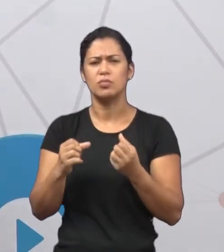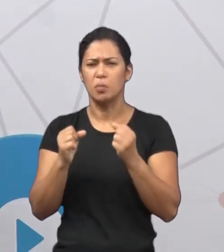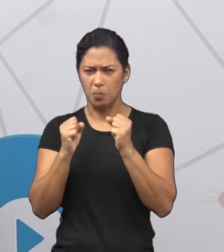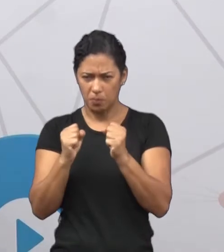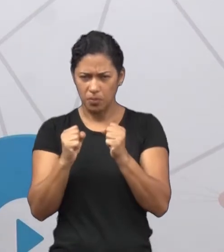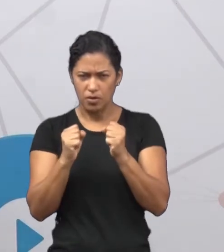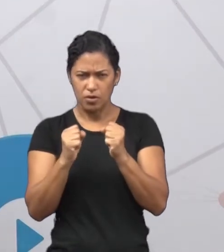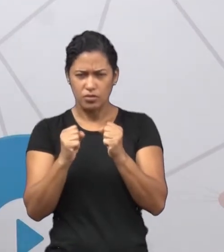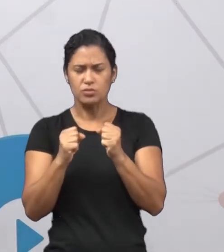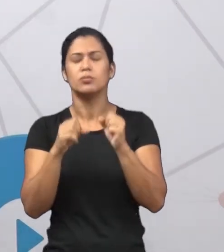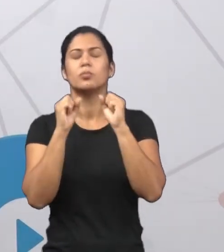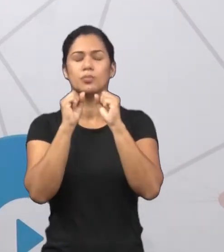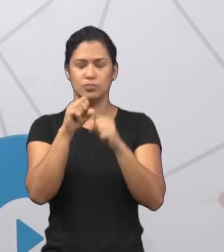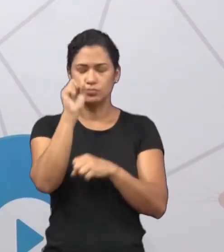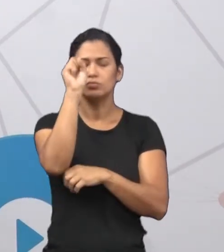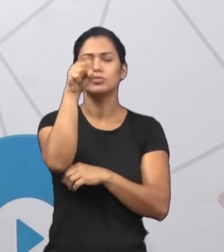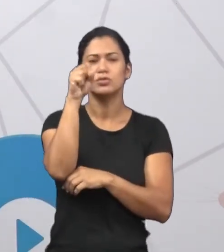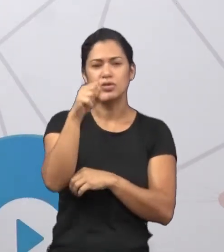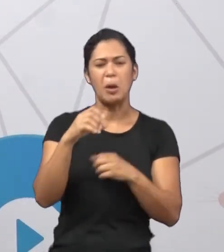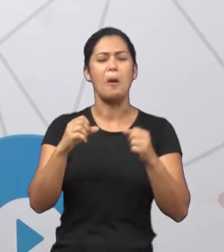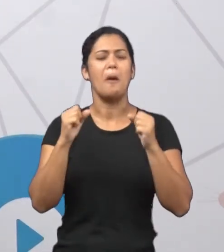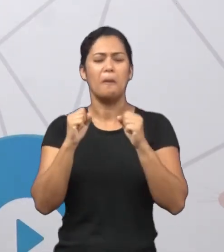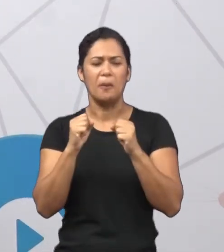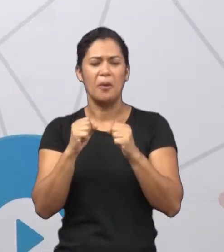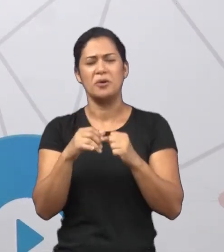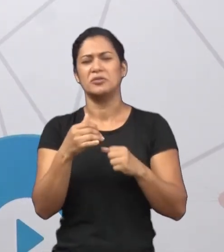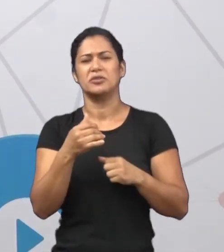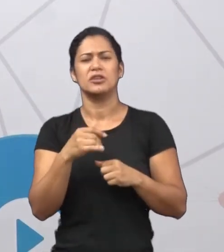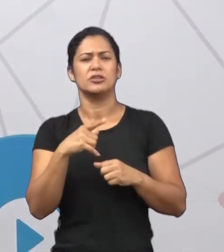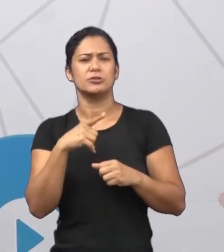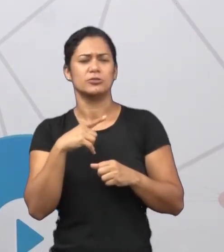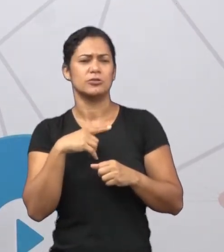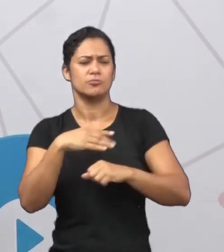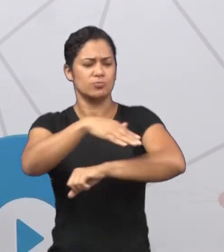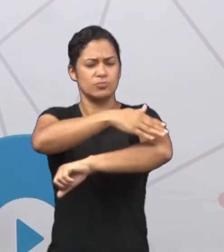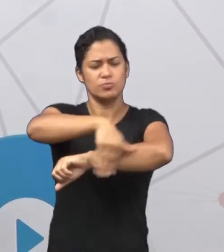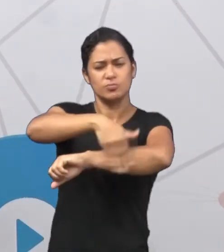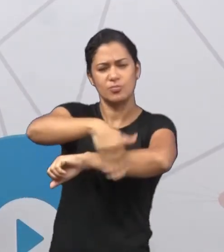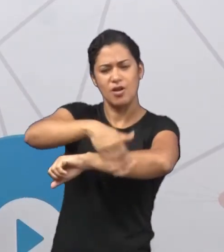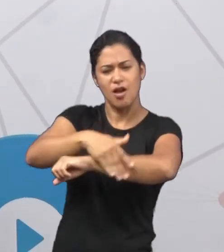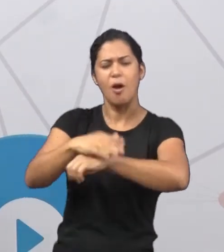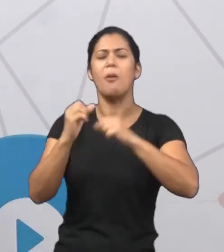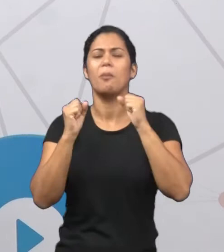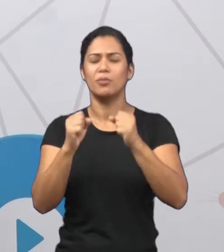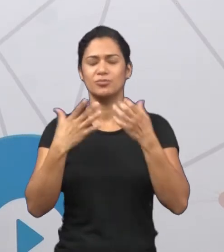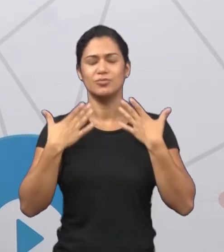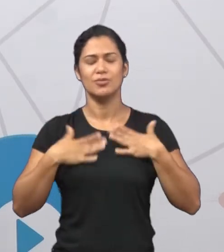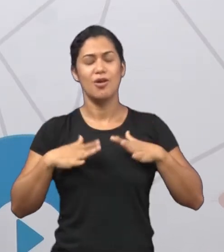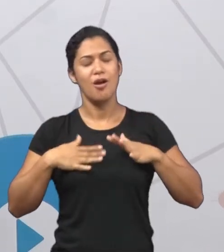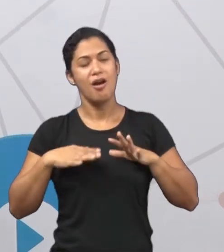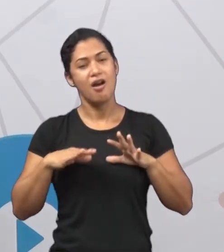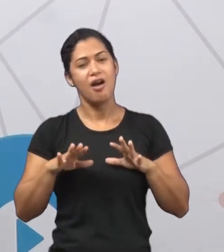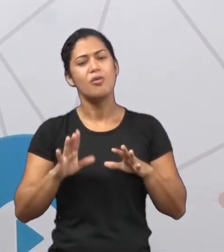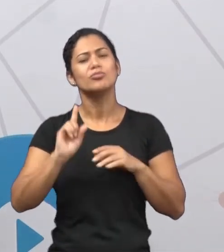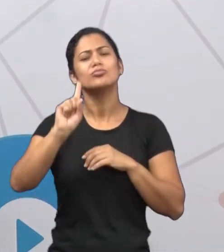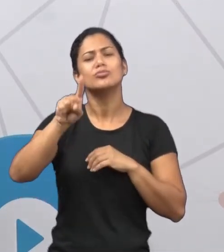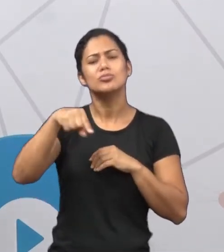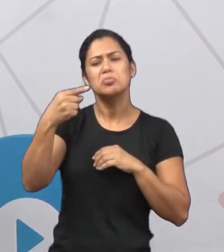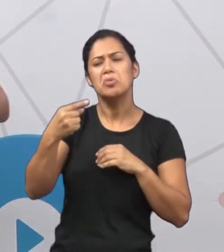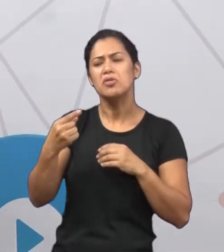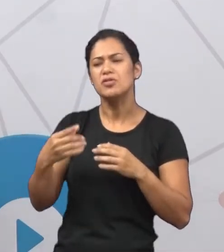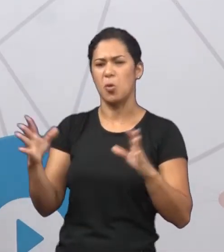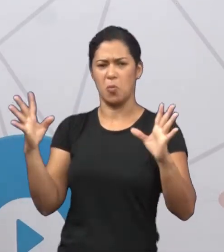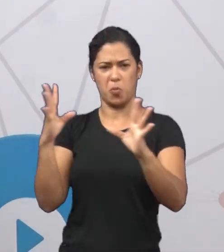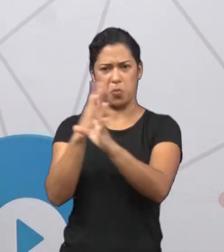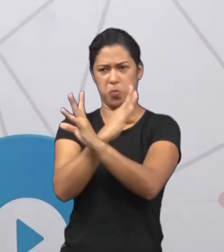agitados, e a grande maioria do horário, do tempo, ser uma rua tranquila. Não tem problema